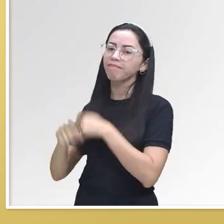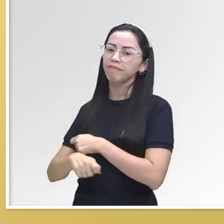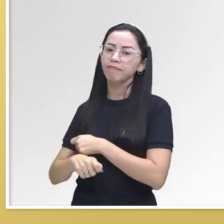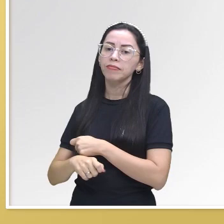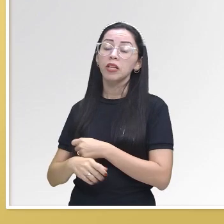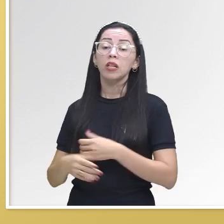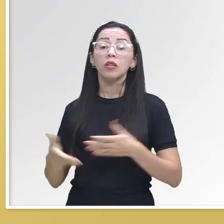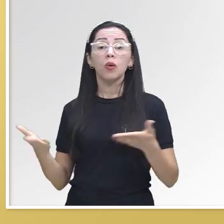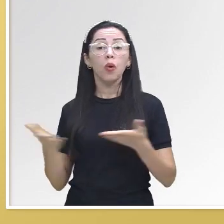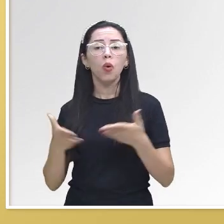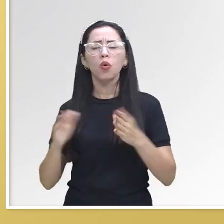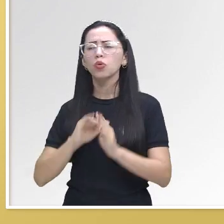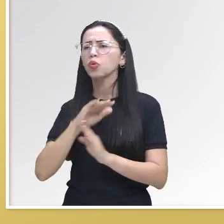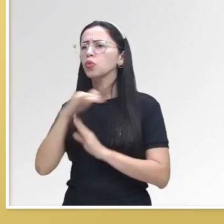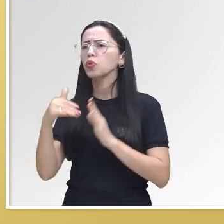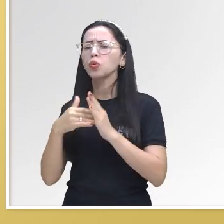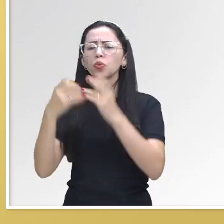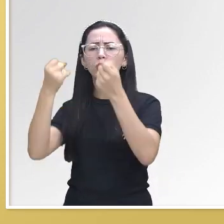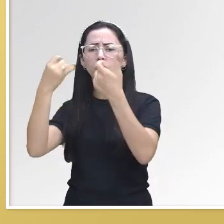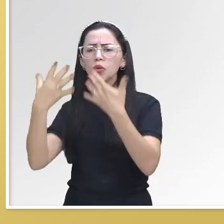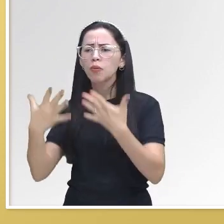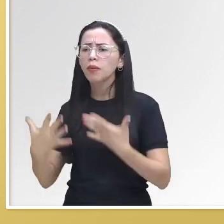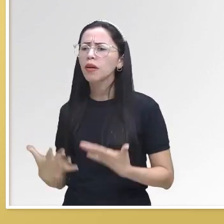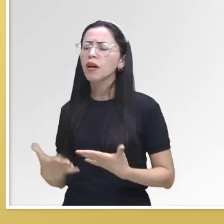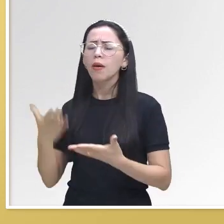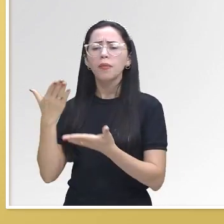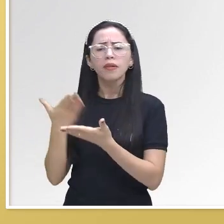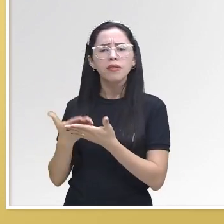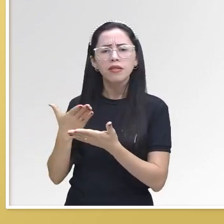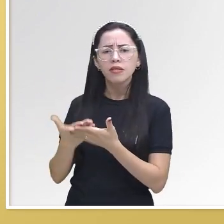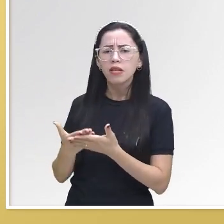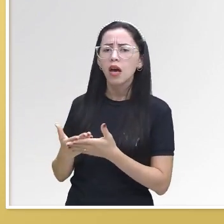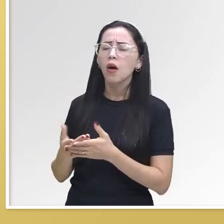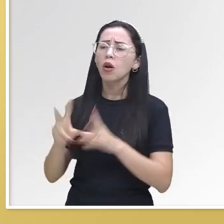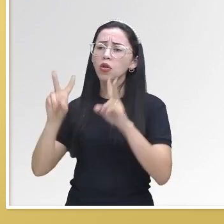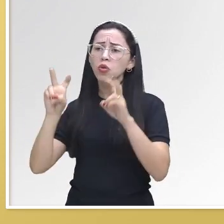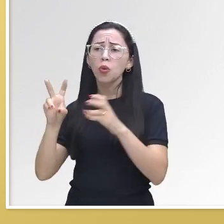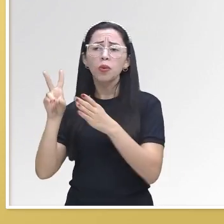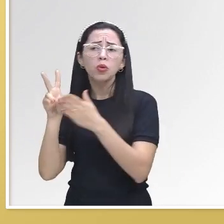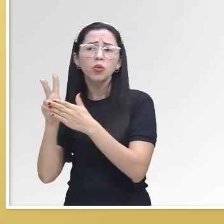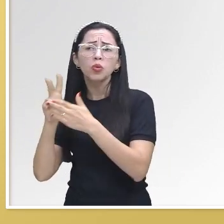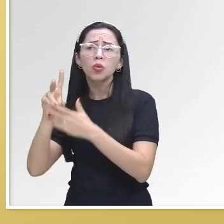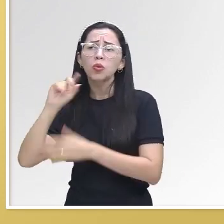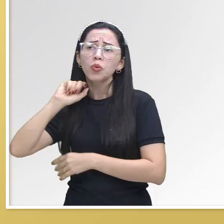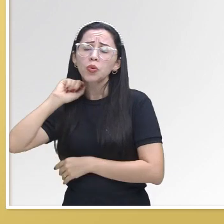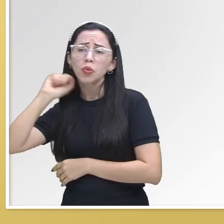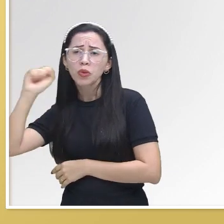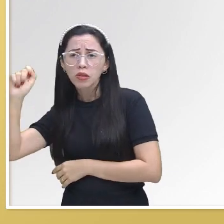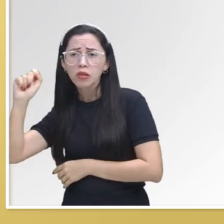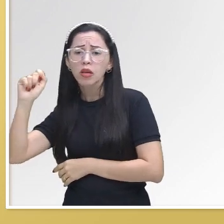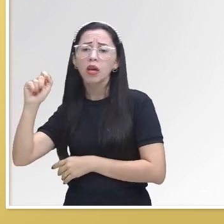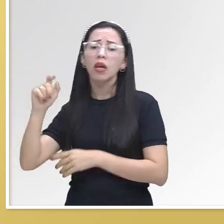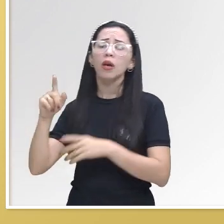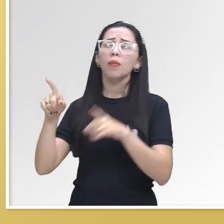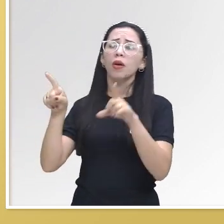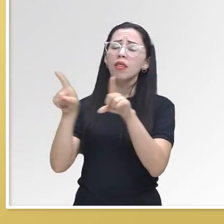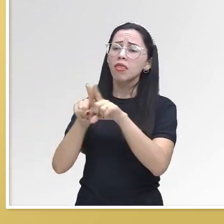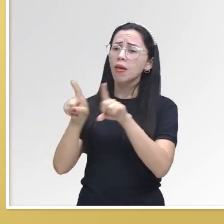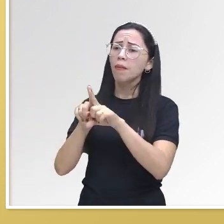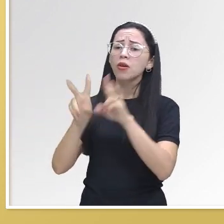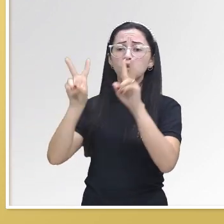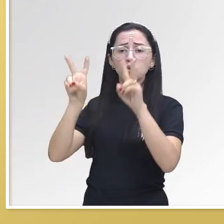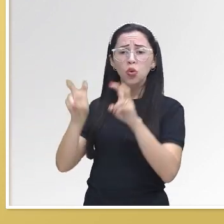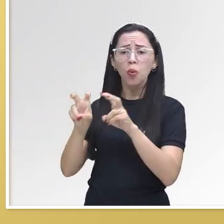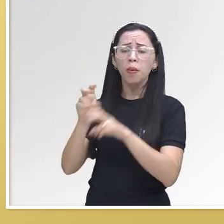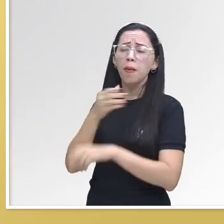nós falamos nessa aula, seja do suicídio entre os indígenas, seja sobre a